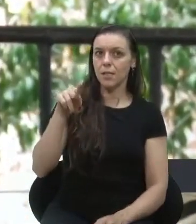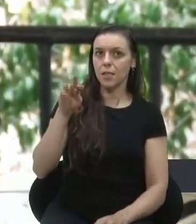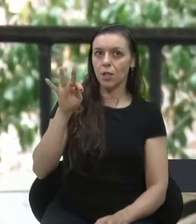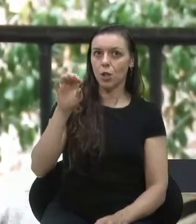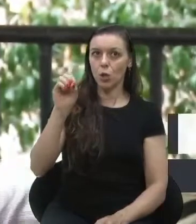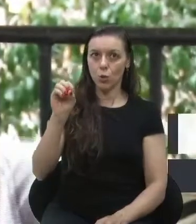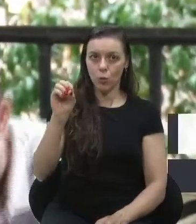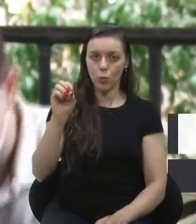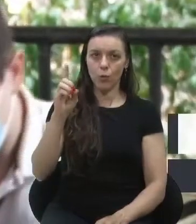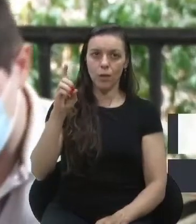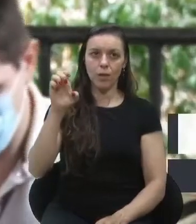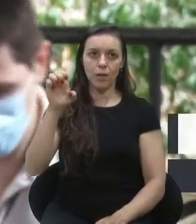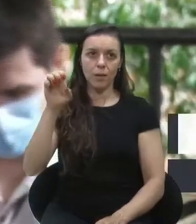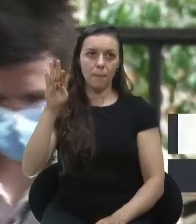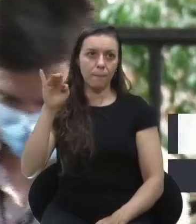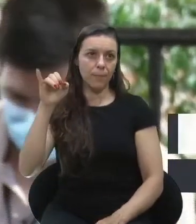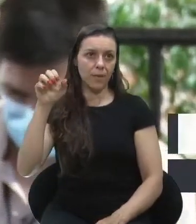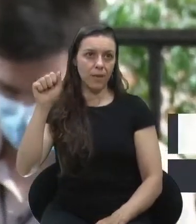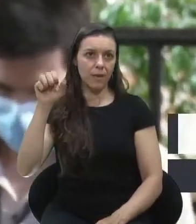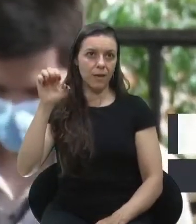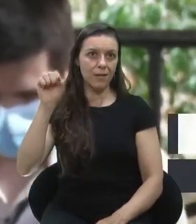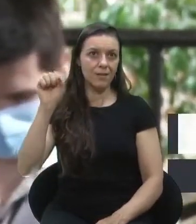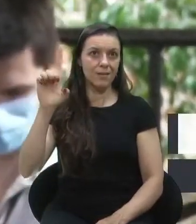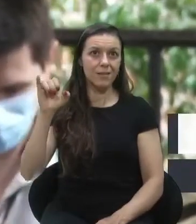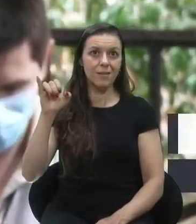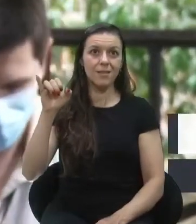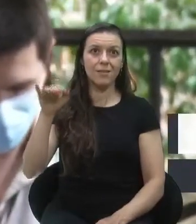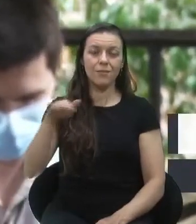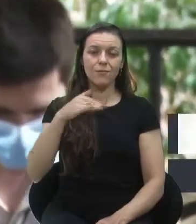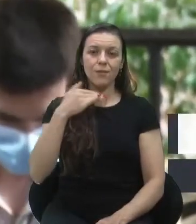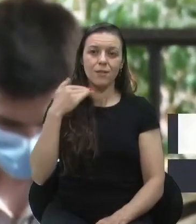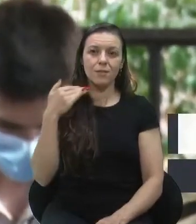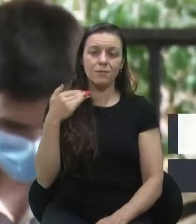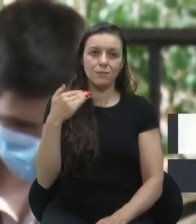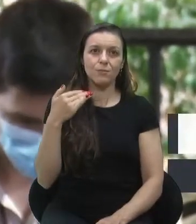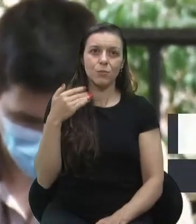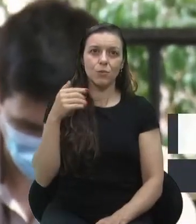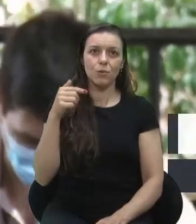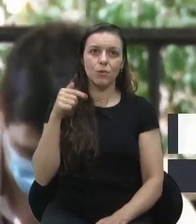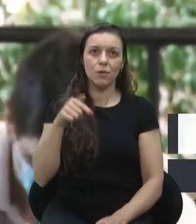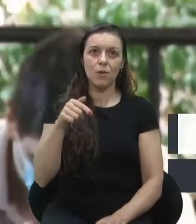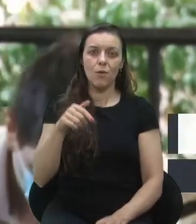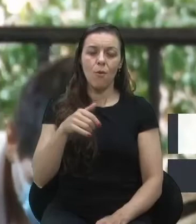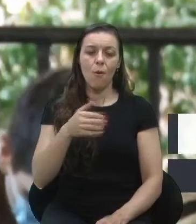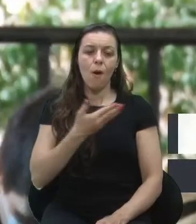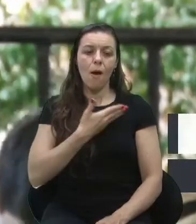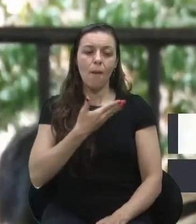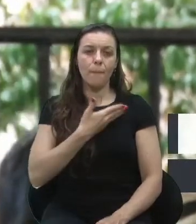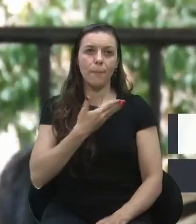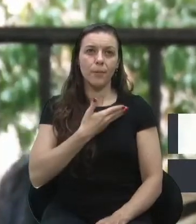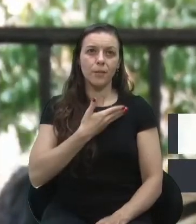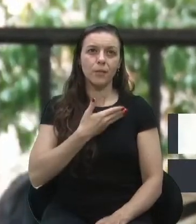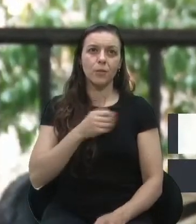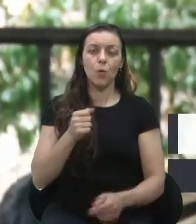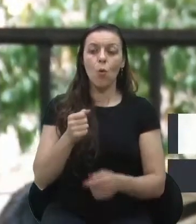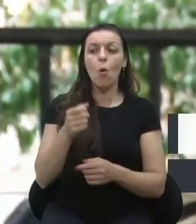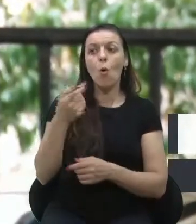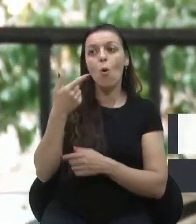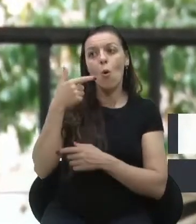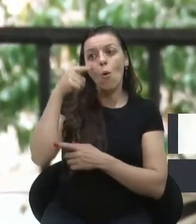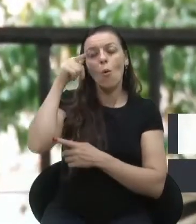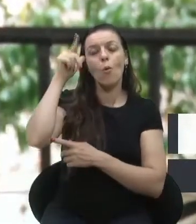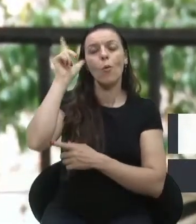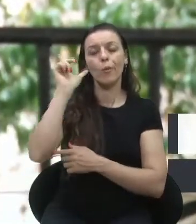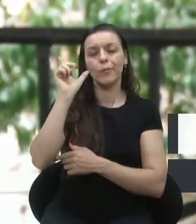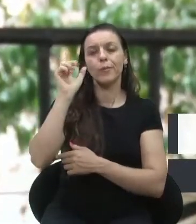anos, pai do Marino De Biase, um bochófilo amigo nosso que veio a falecer ontem, no dia de